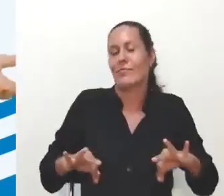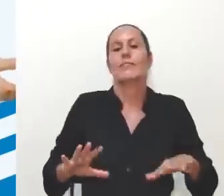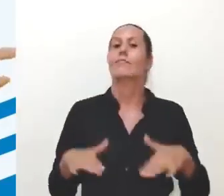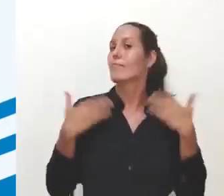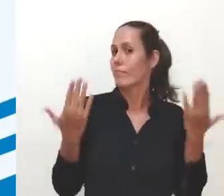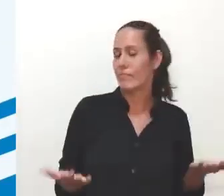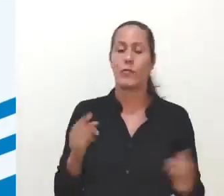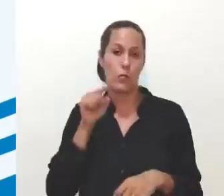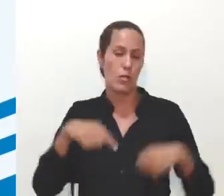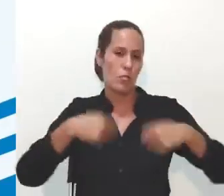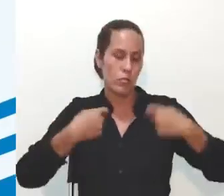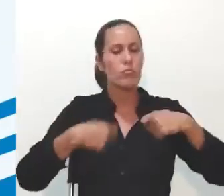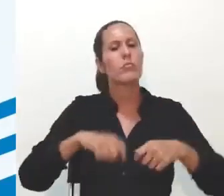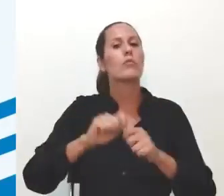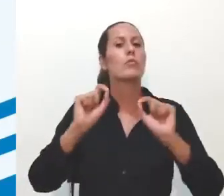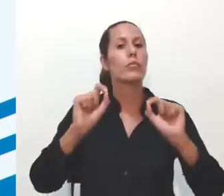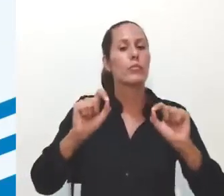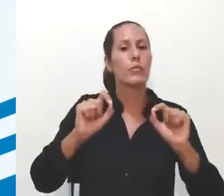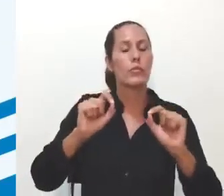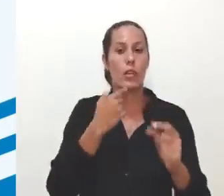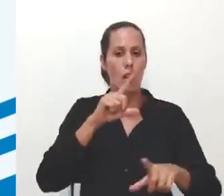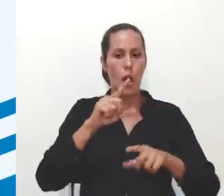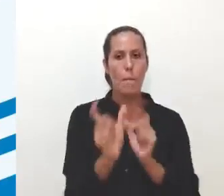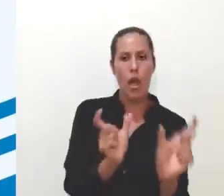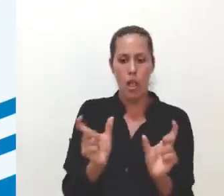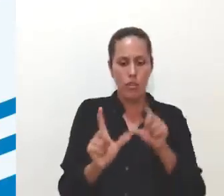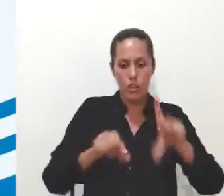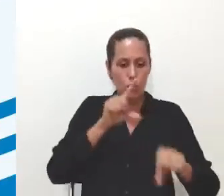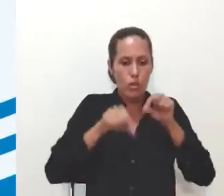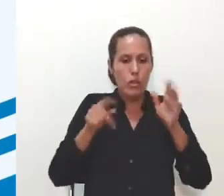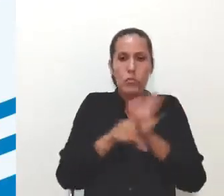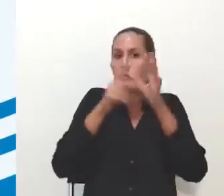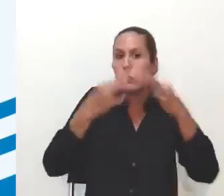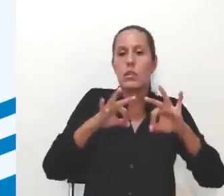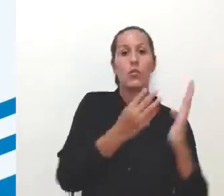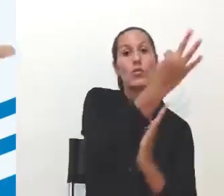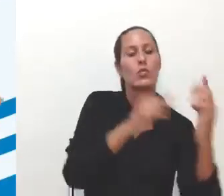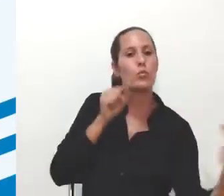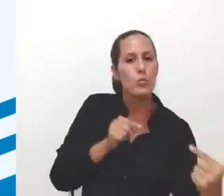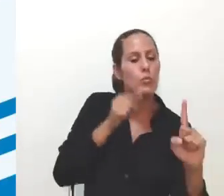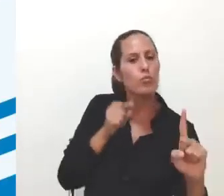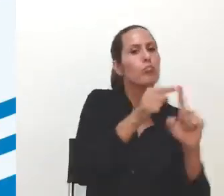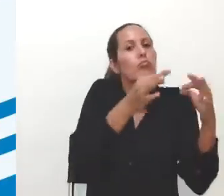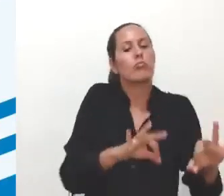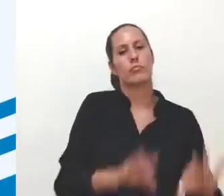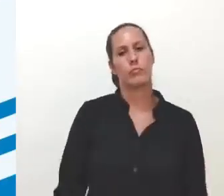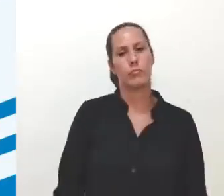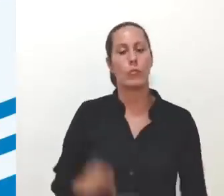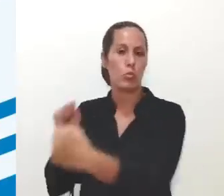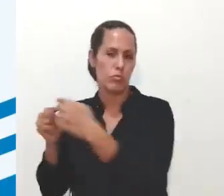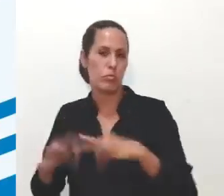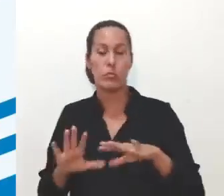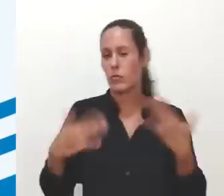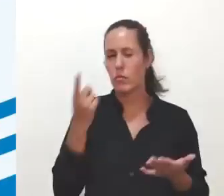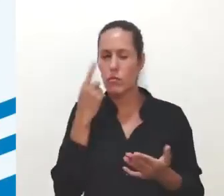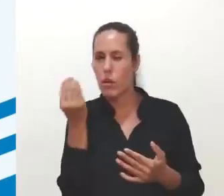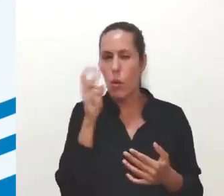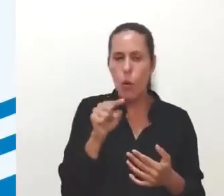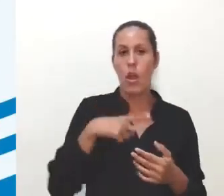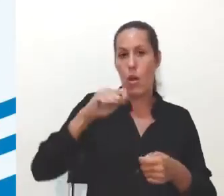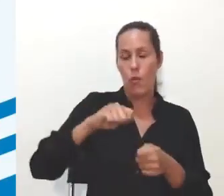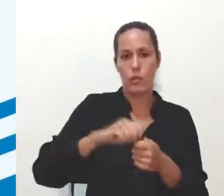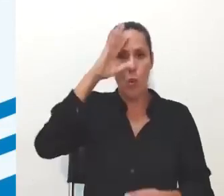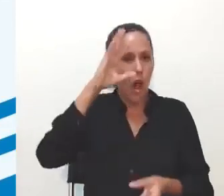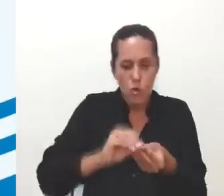provavelmente o que eles estão pedindo é para vocês adequarem o tipo de linguagem que está usando ao texto. Ou seja, você tem que fazer